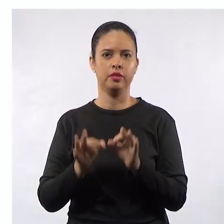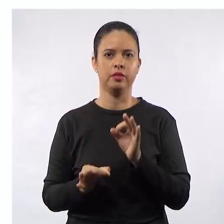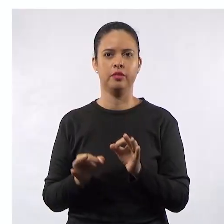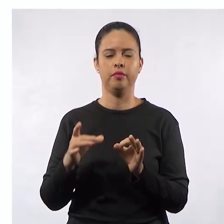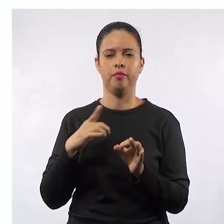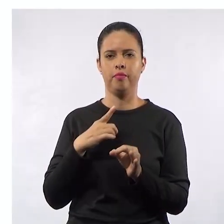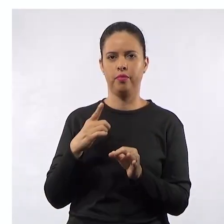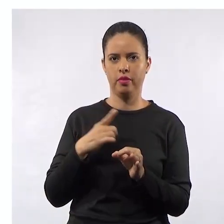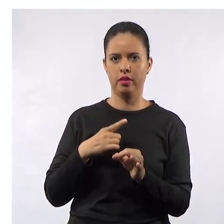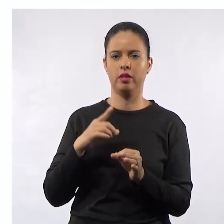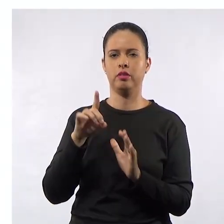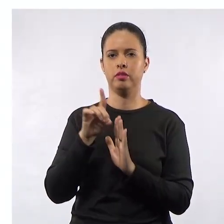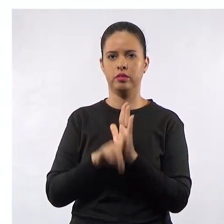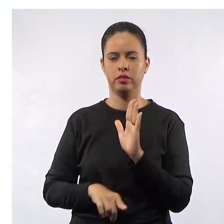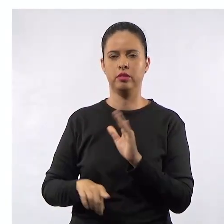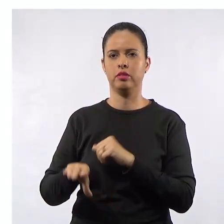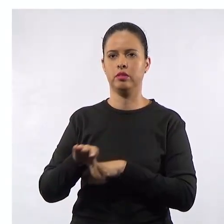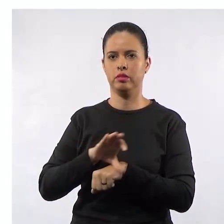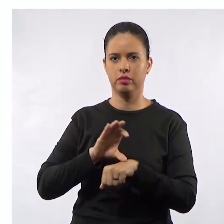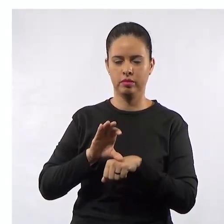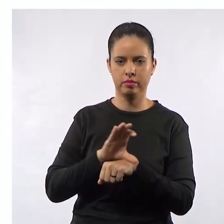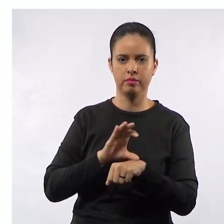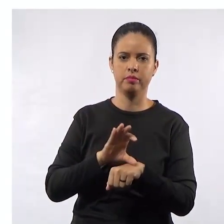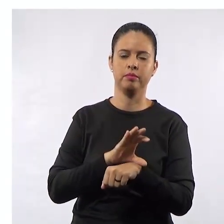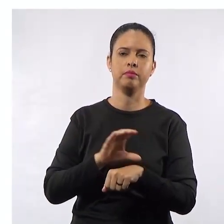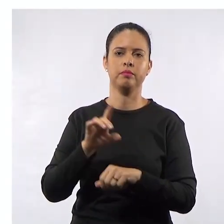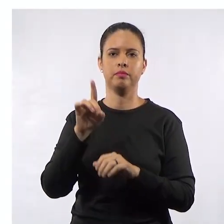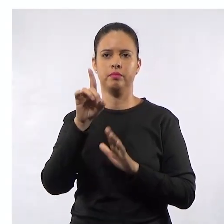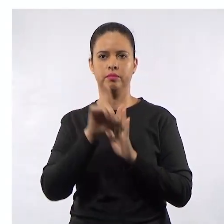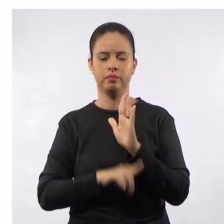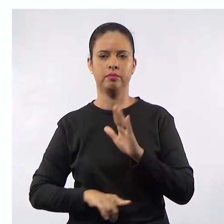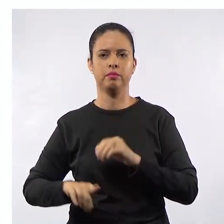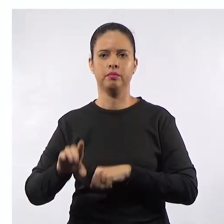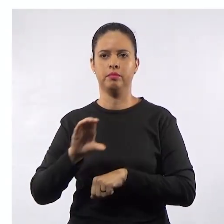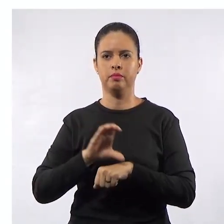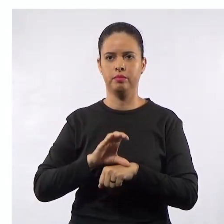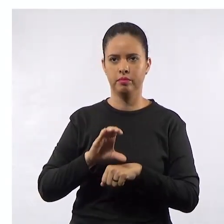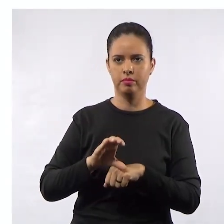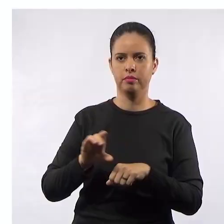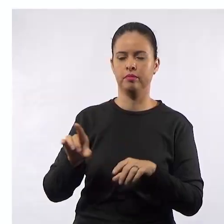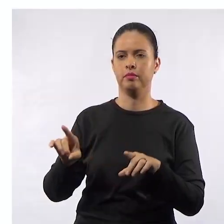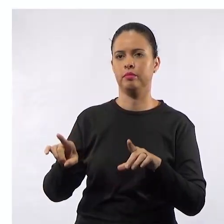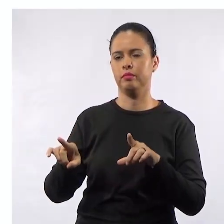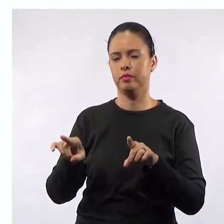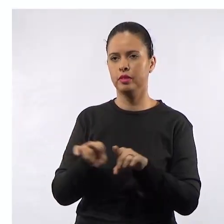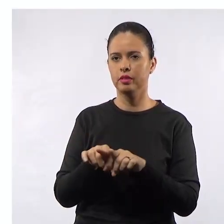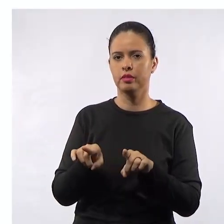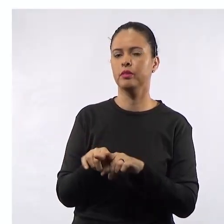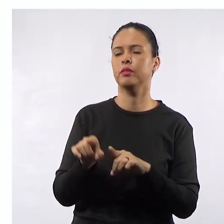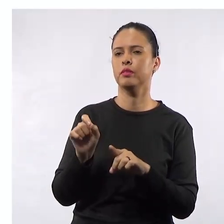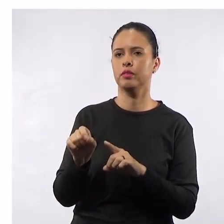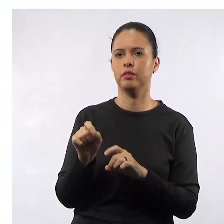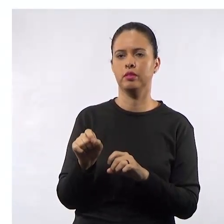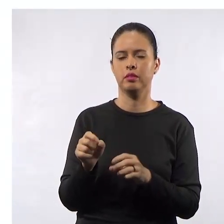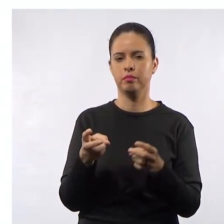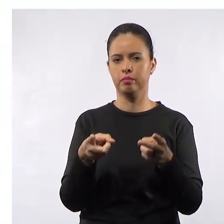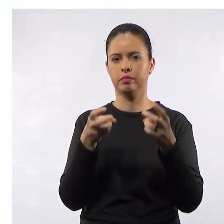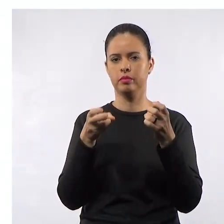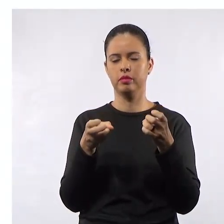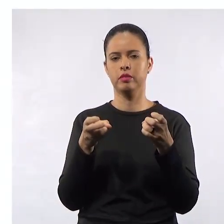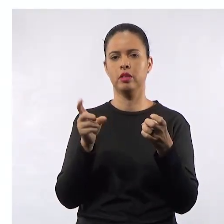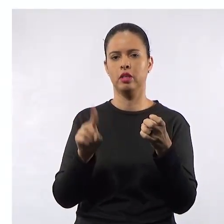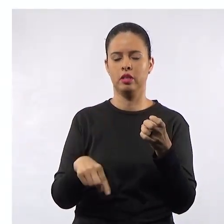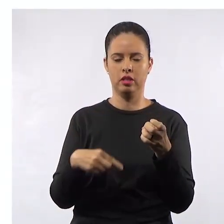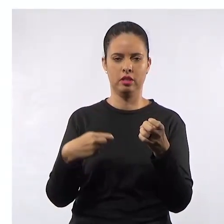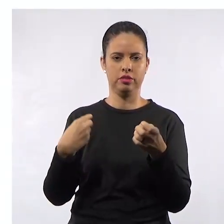como ele tem lá o direito constitucional, ele fala um pouquinho de direito civil, ele traz momentos que você percebe